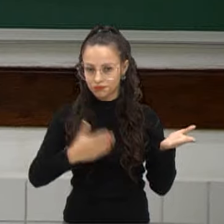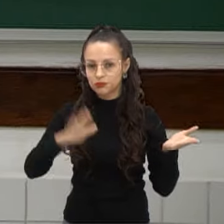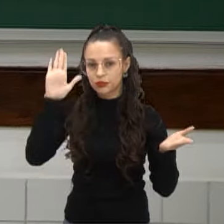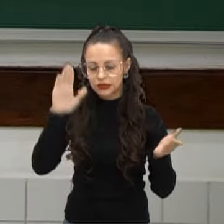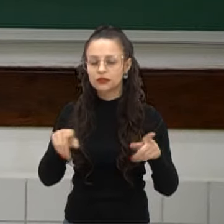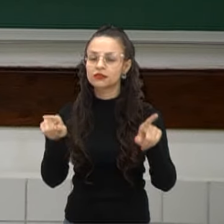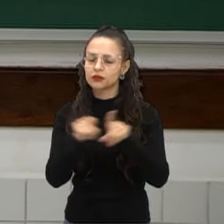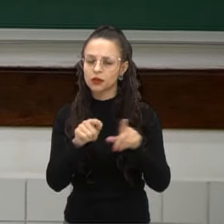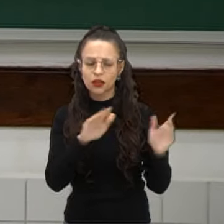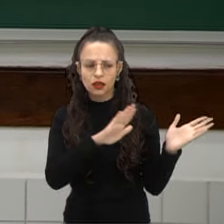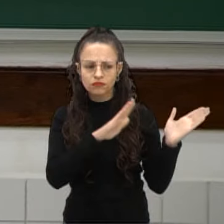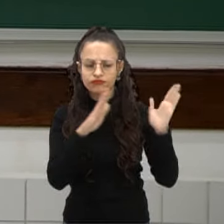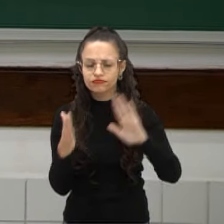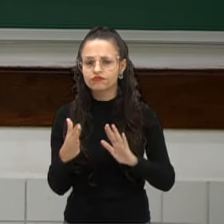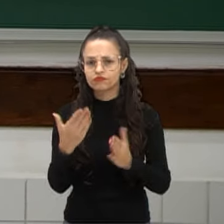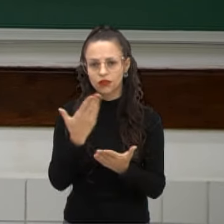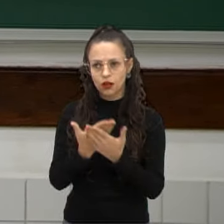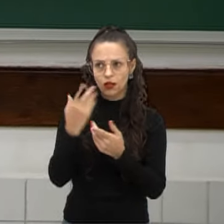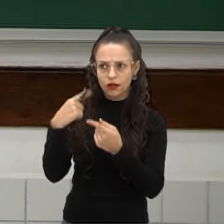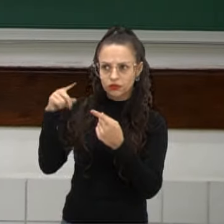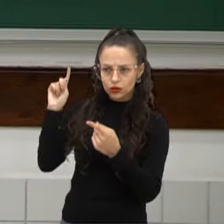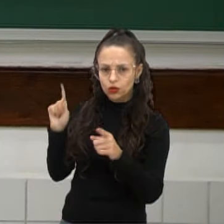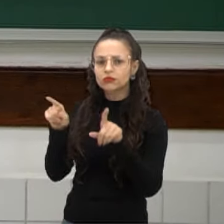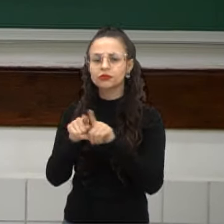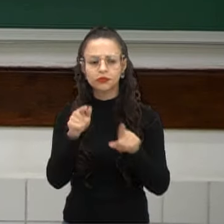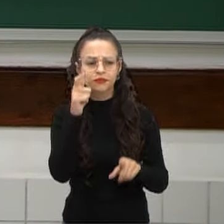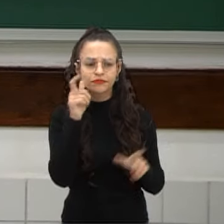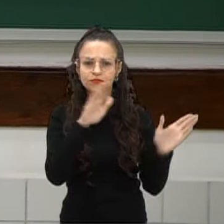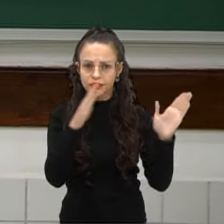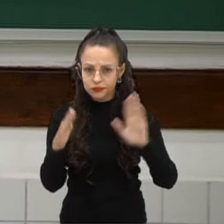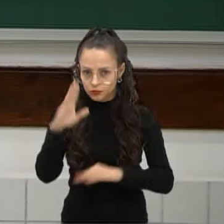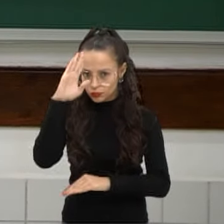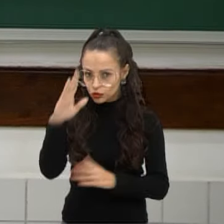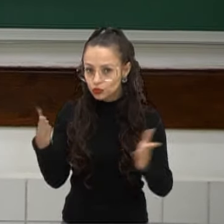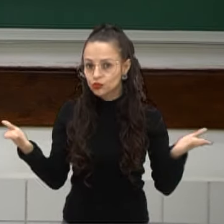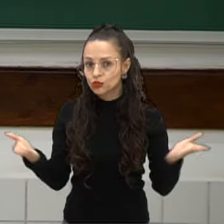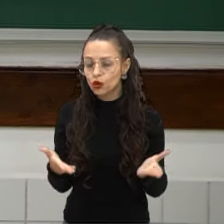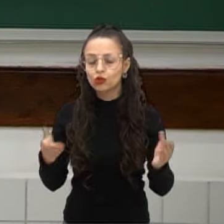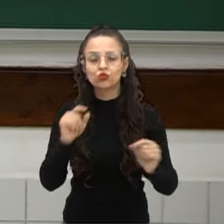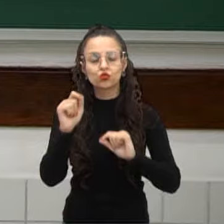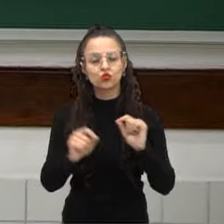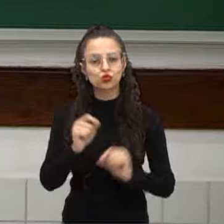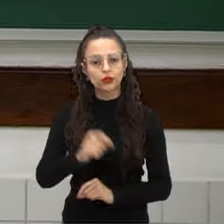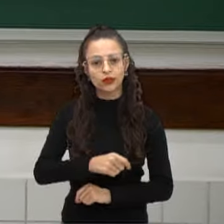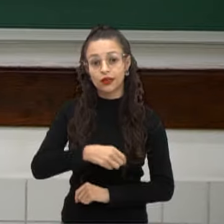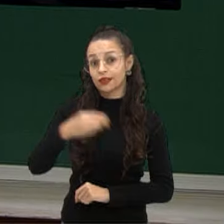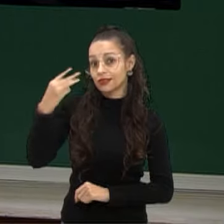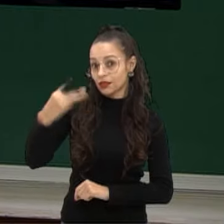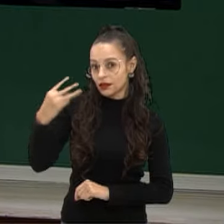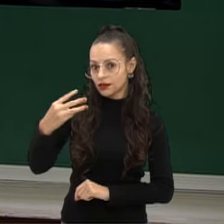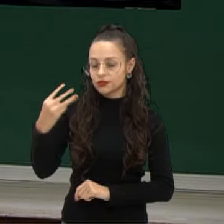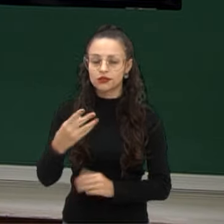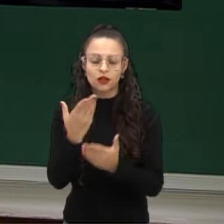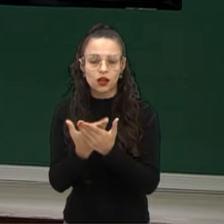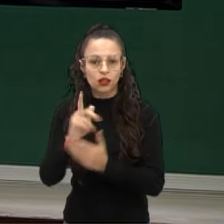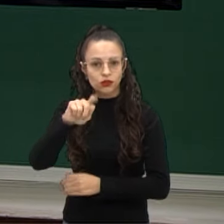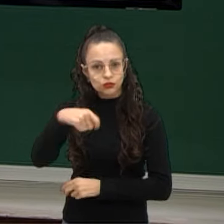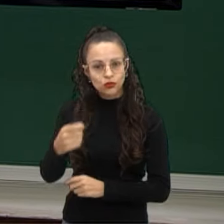aulas anteriores, principalmente a de hoje, né? O que a gente vai ver hoje? A gente vai ver a terceira aula da arte islâmica, hein